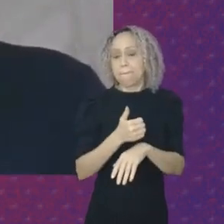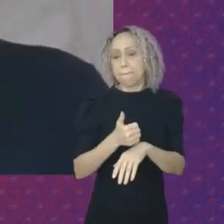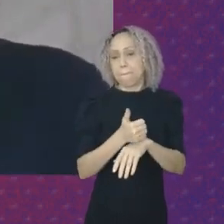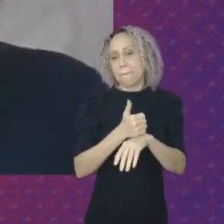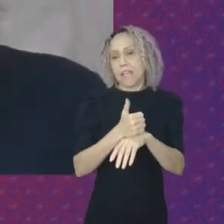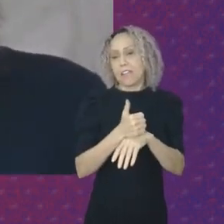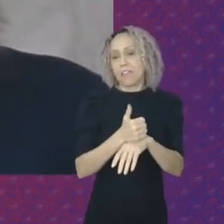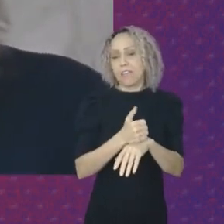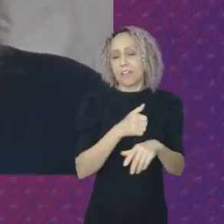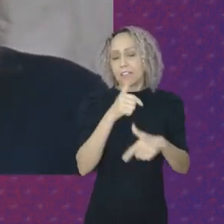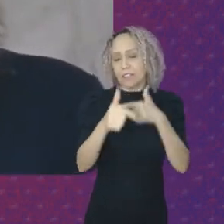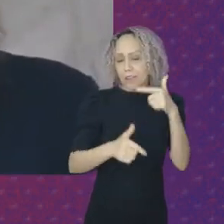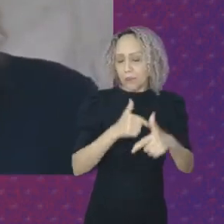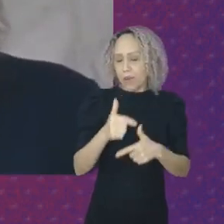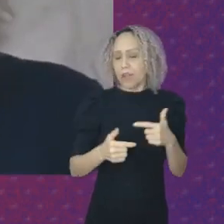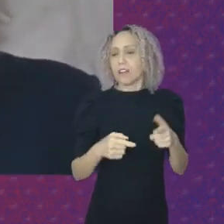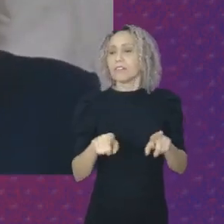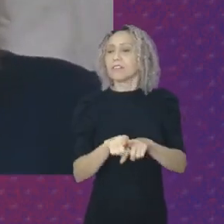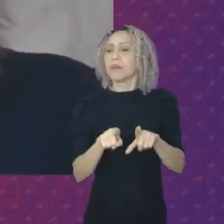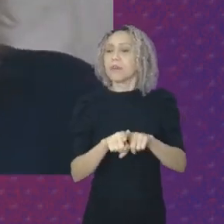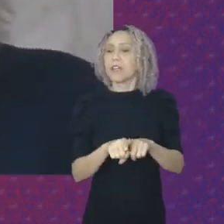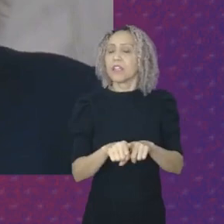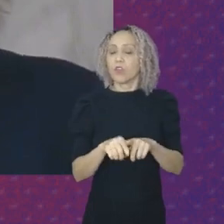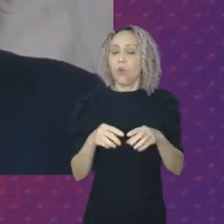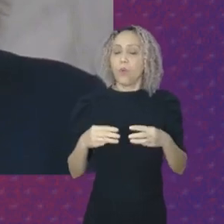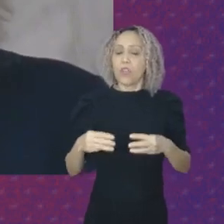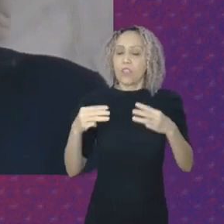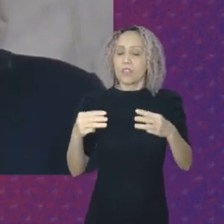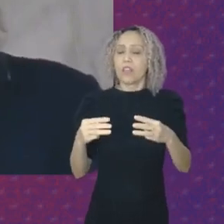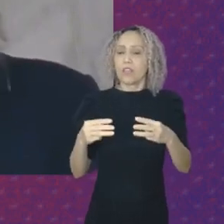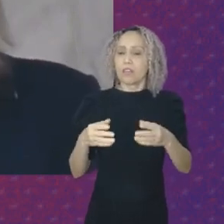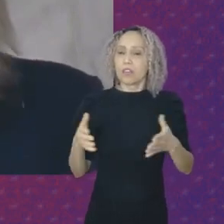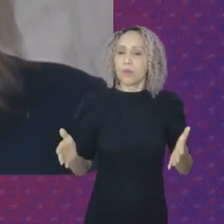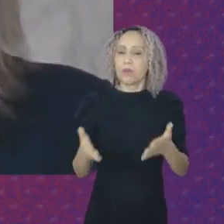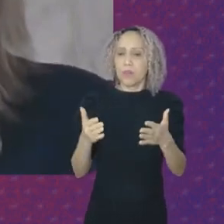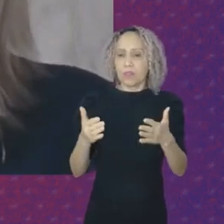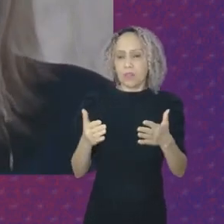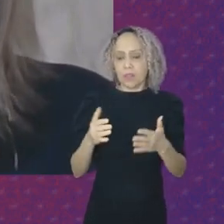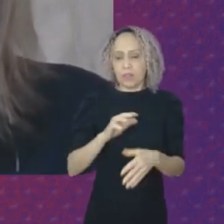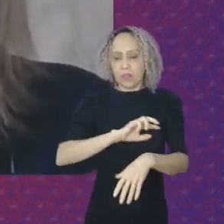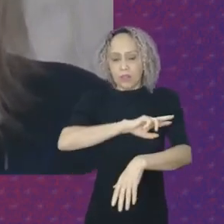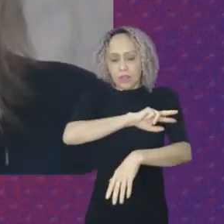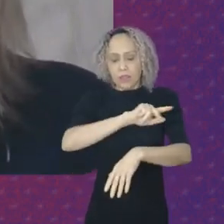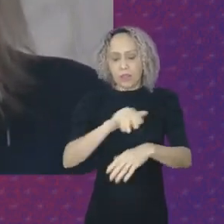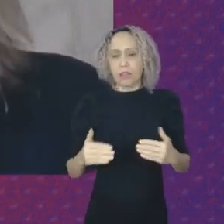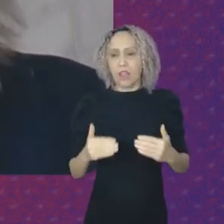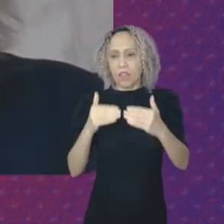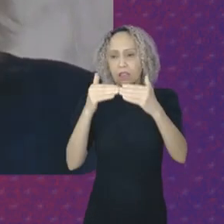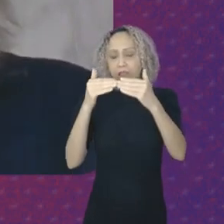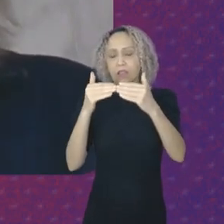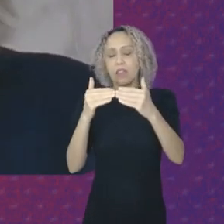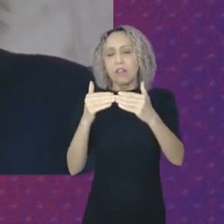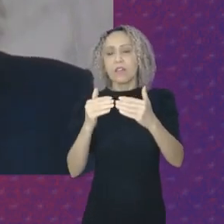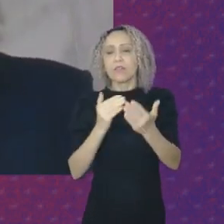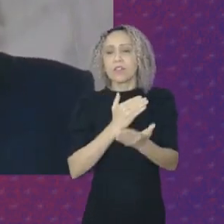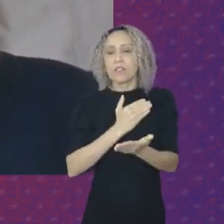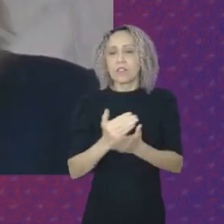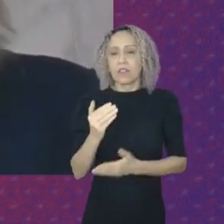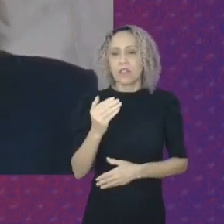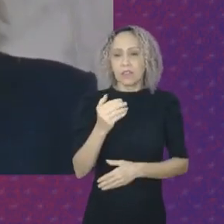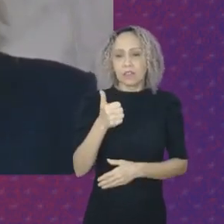mulheres com o Ministério da Promoção da Igualdade Racial, de criação do dia 14 de março, que é o